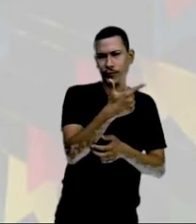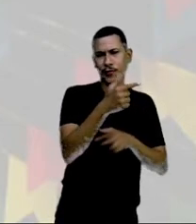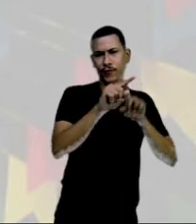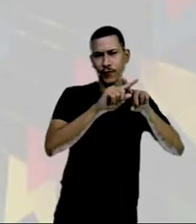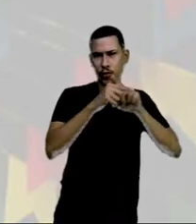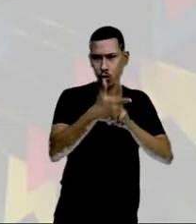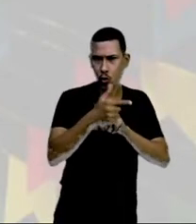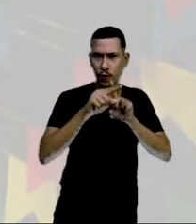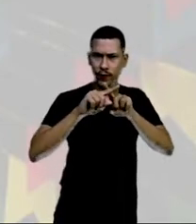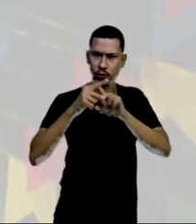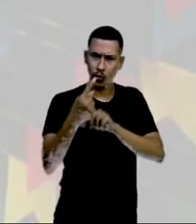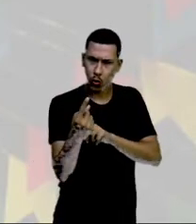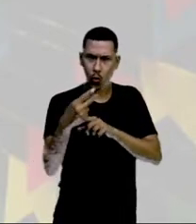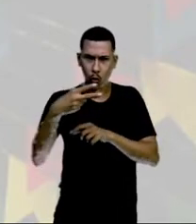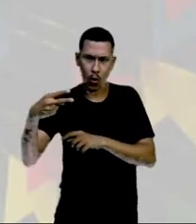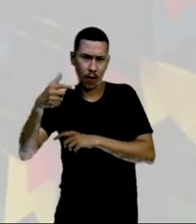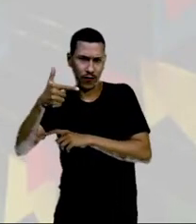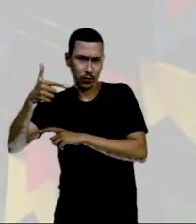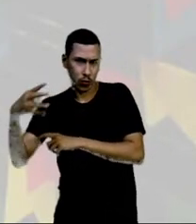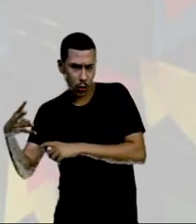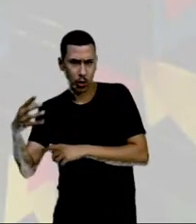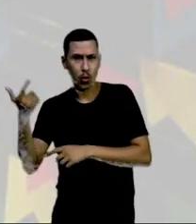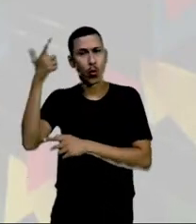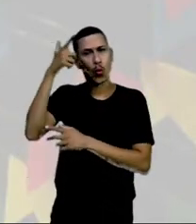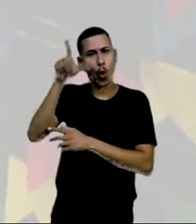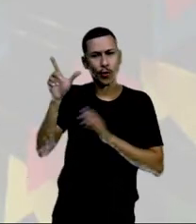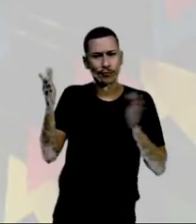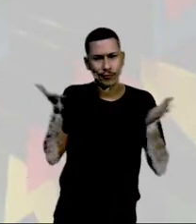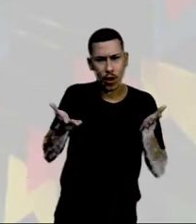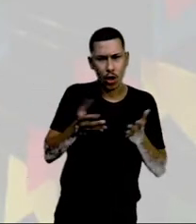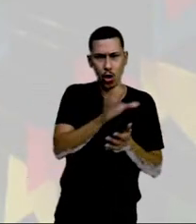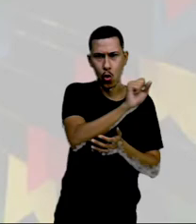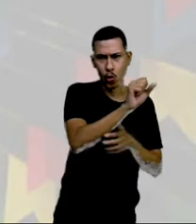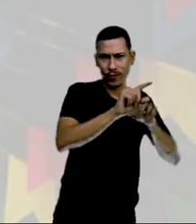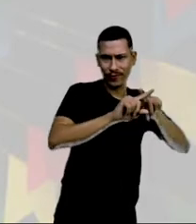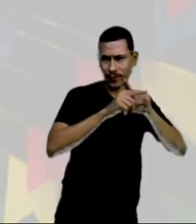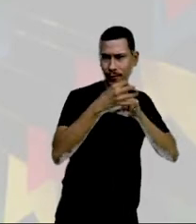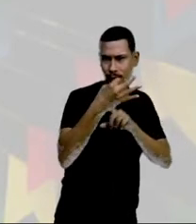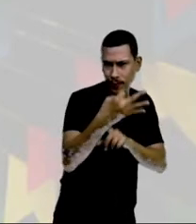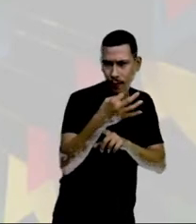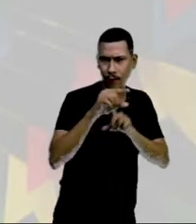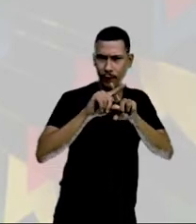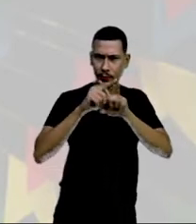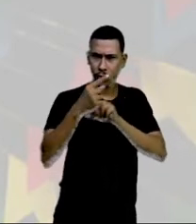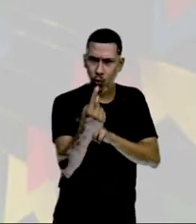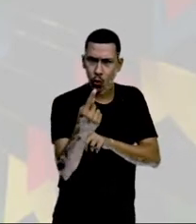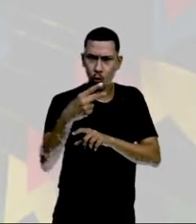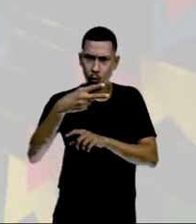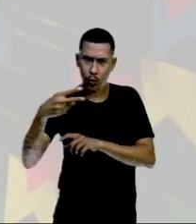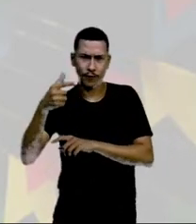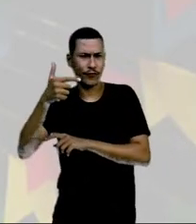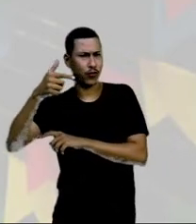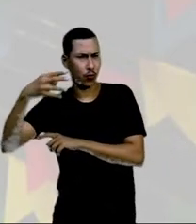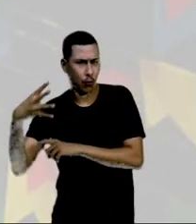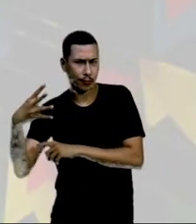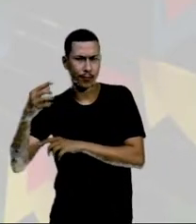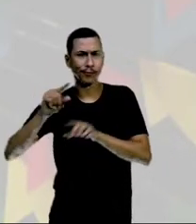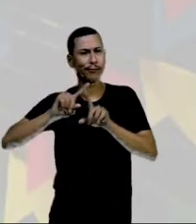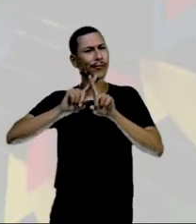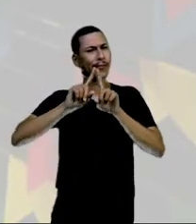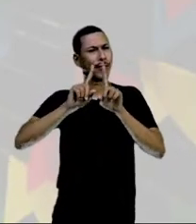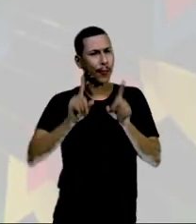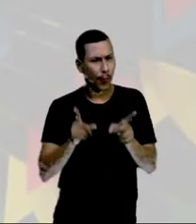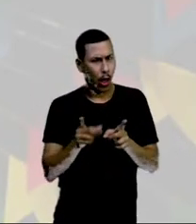1, vai dar 24. Nesse outro aqui, ó, 8 vezes 3 vezes 1, vai dar 24.